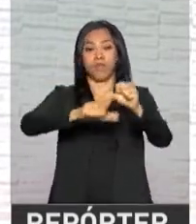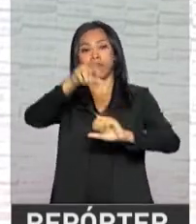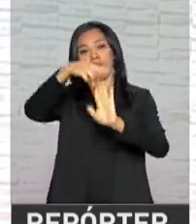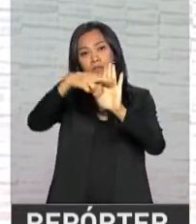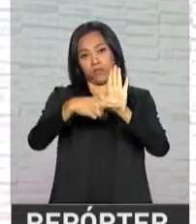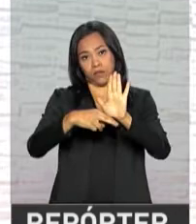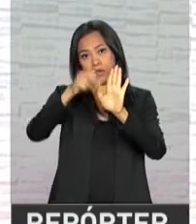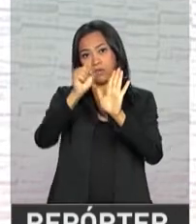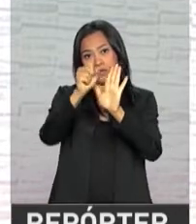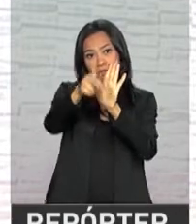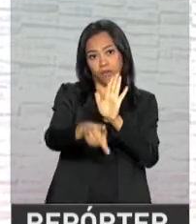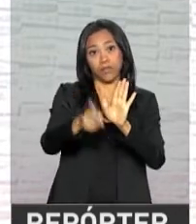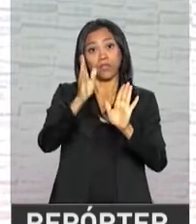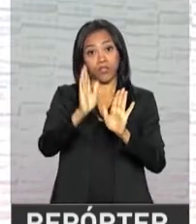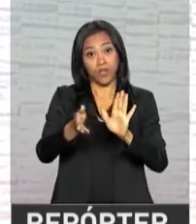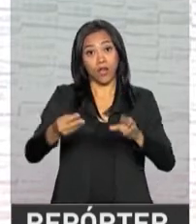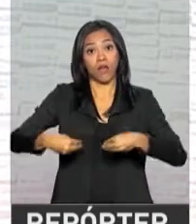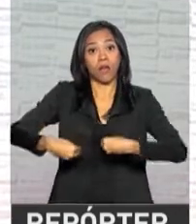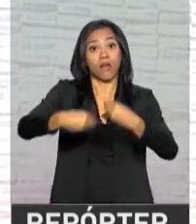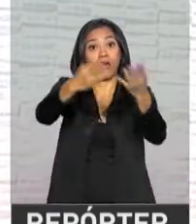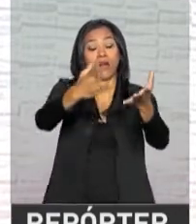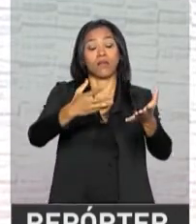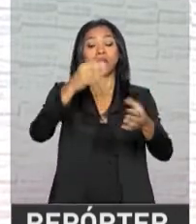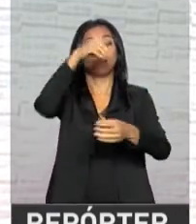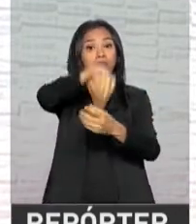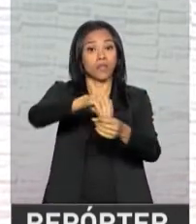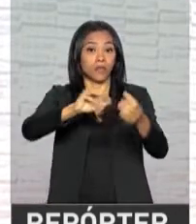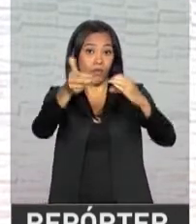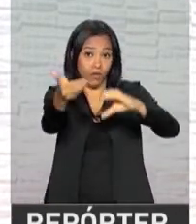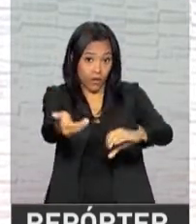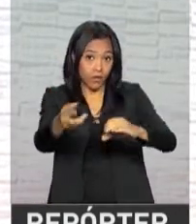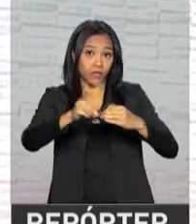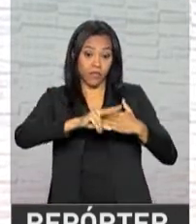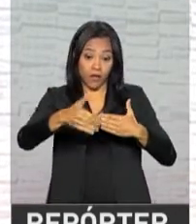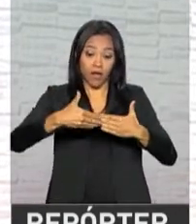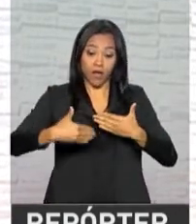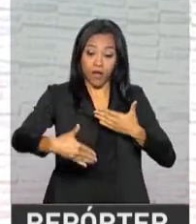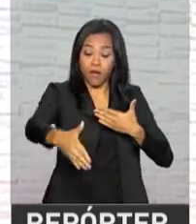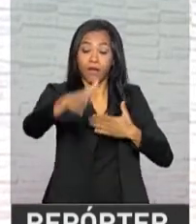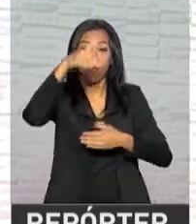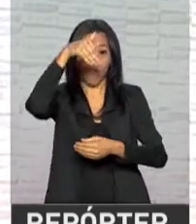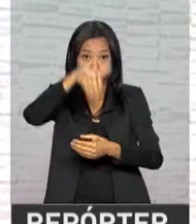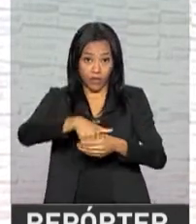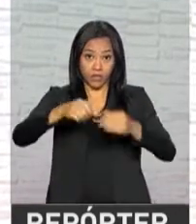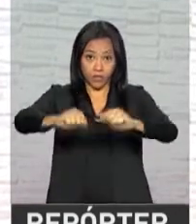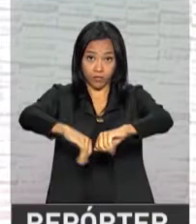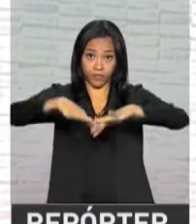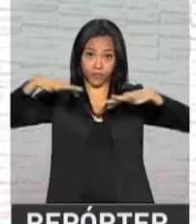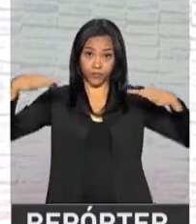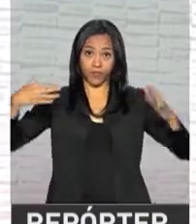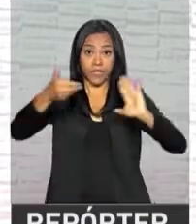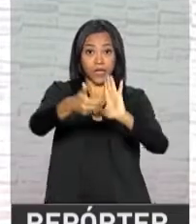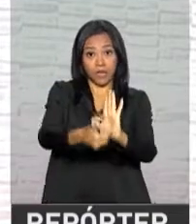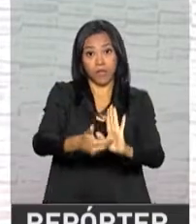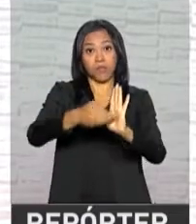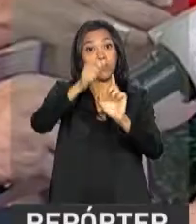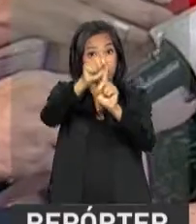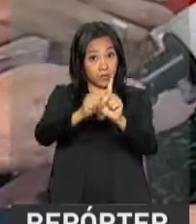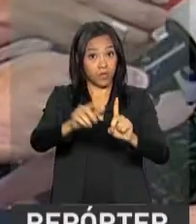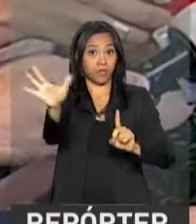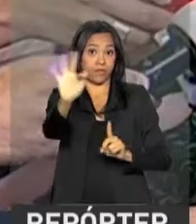que tramita no congresso nacional está prevista para ir à votação no plenário da câmara agora em fevereiro